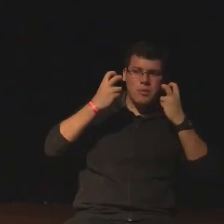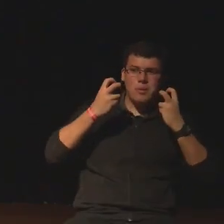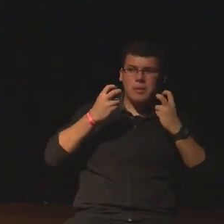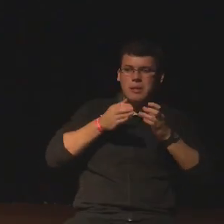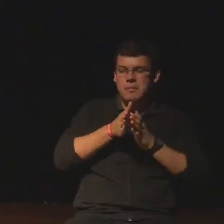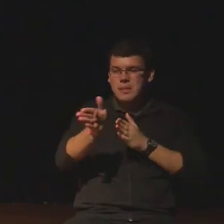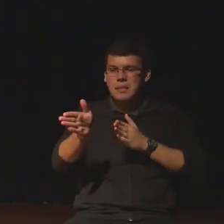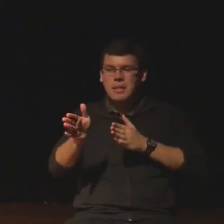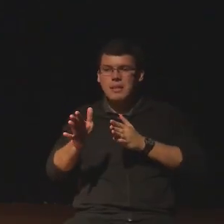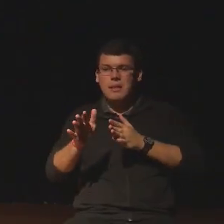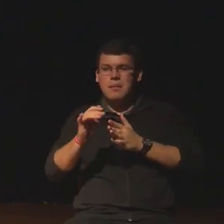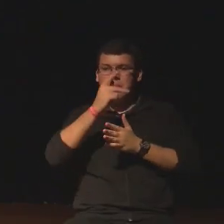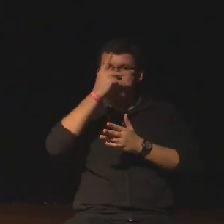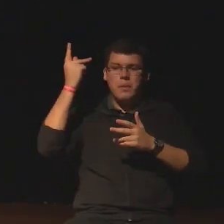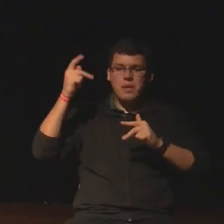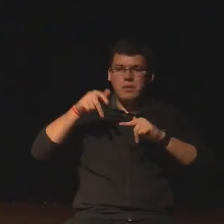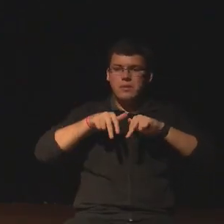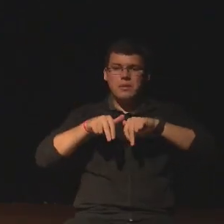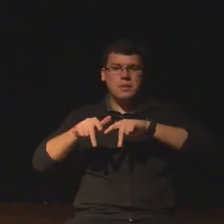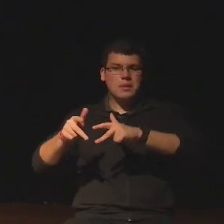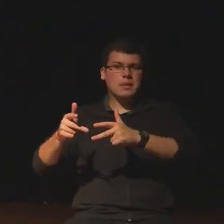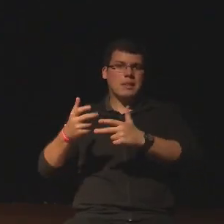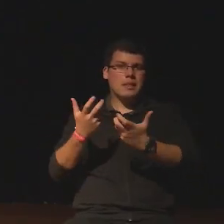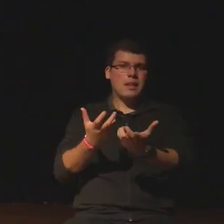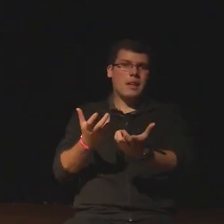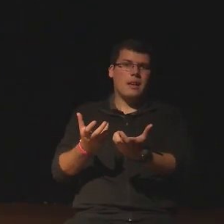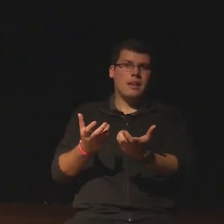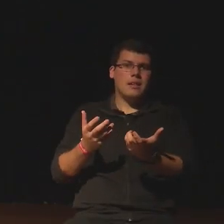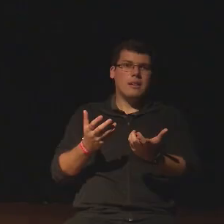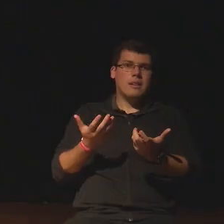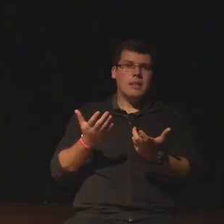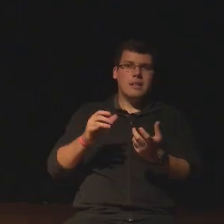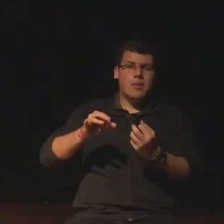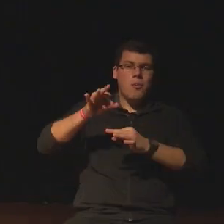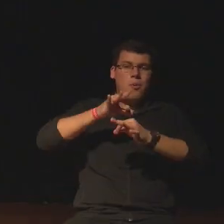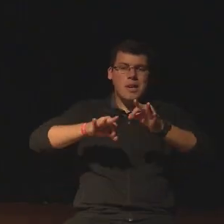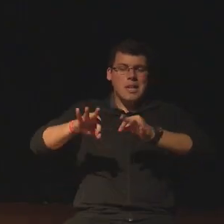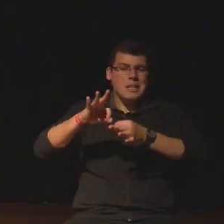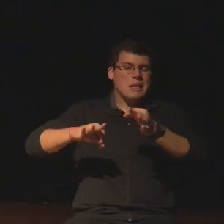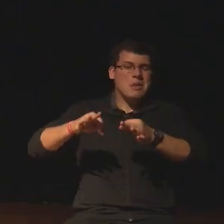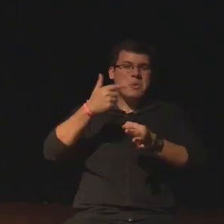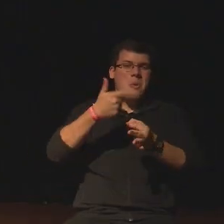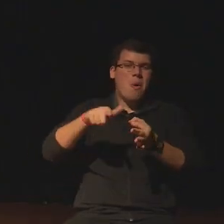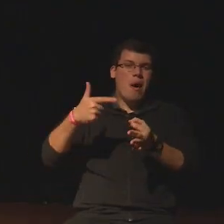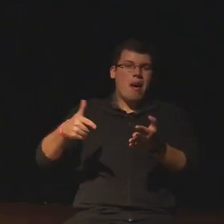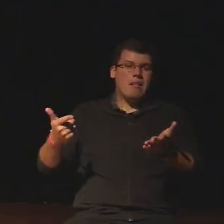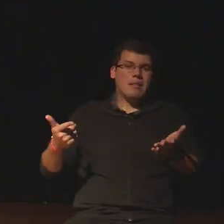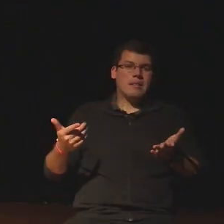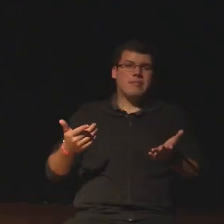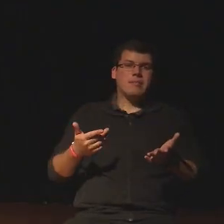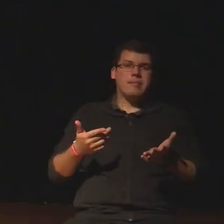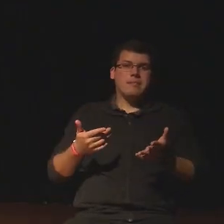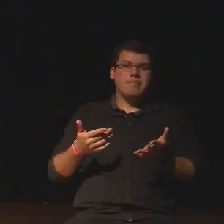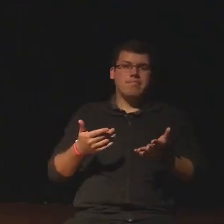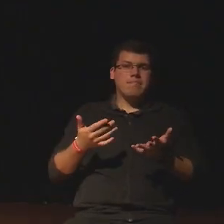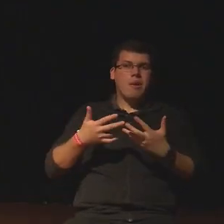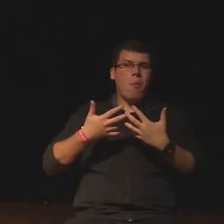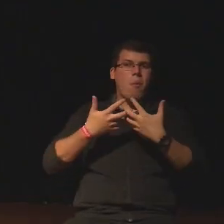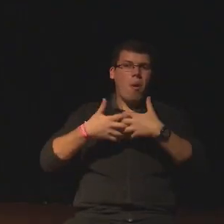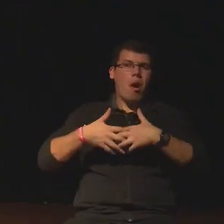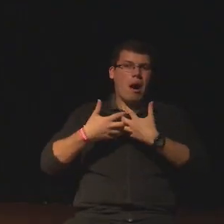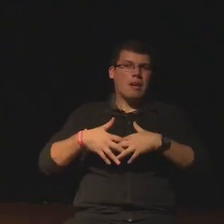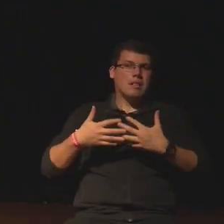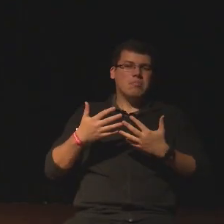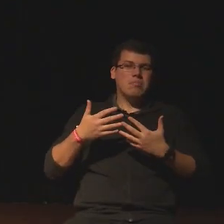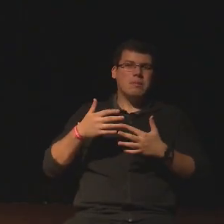passar, e não foi feito esse fluxo, na minha concepção, de forma correta, né? Ele atrapalha, vem sendo